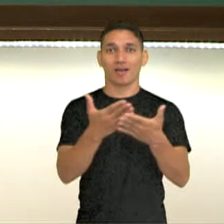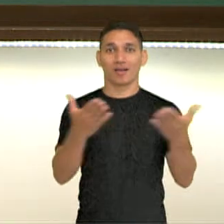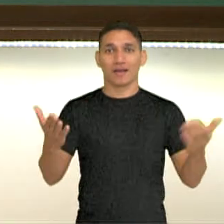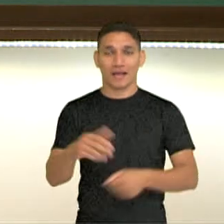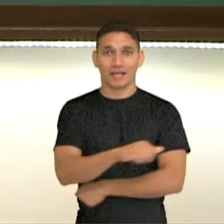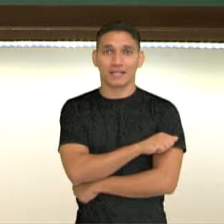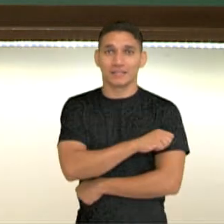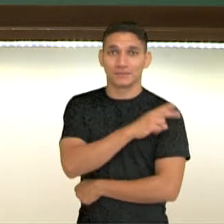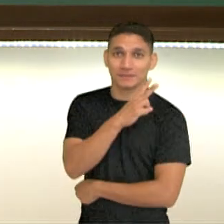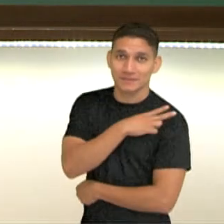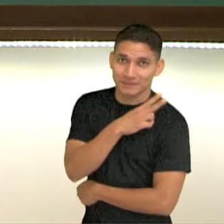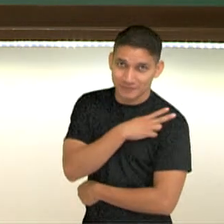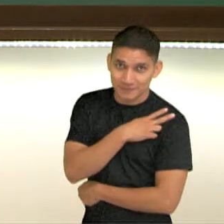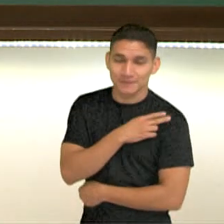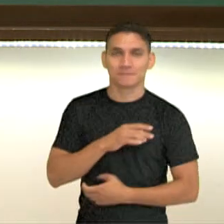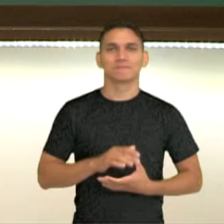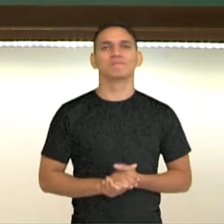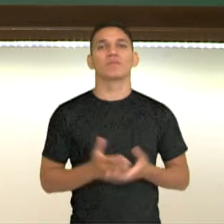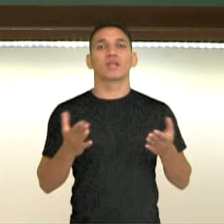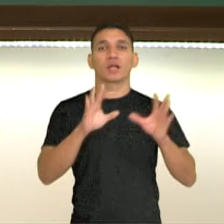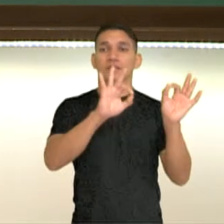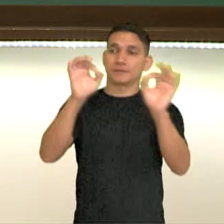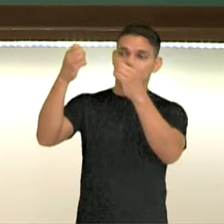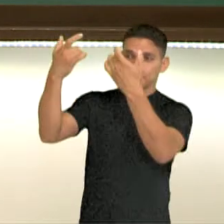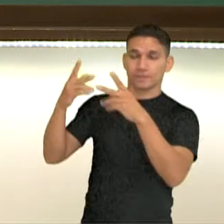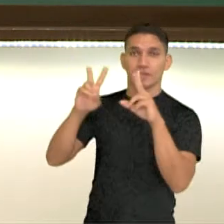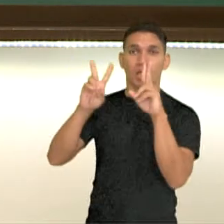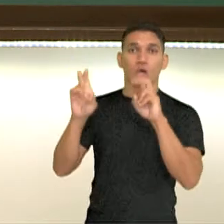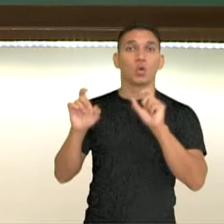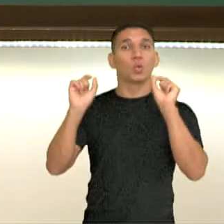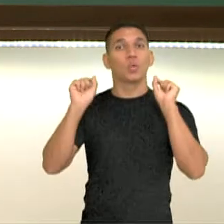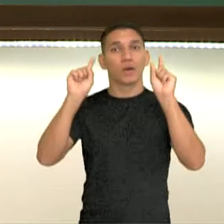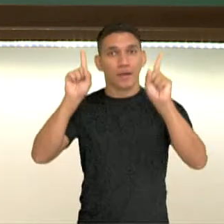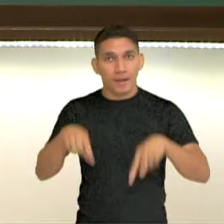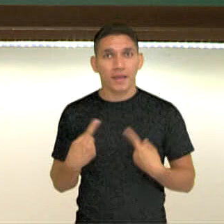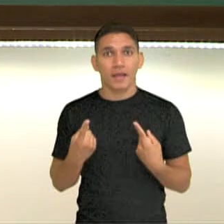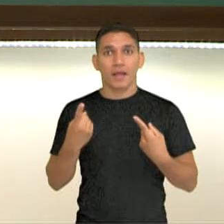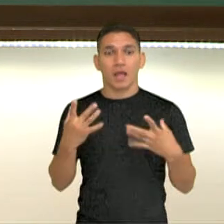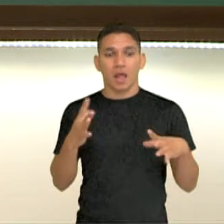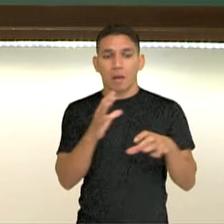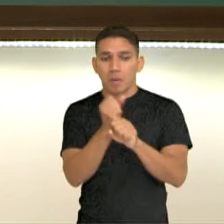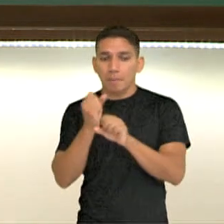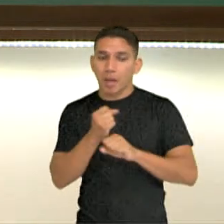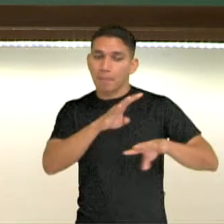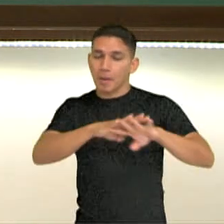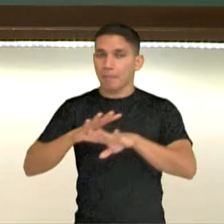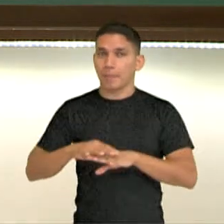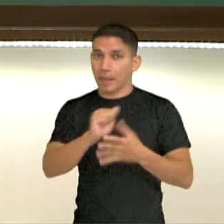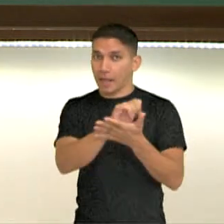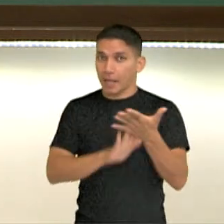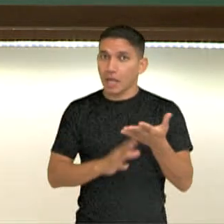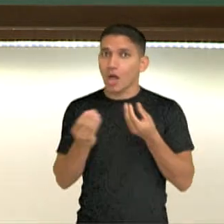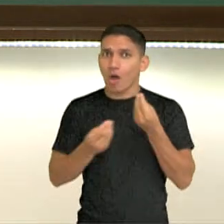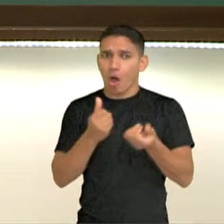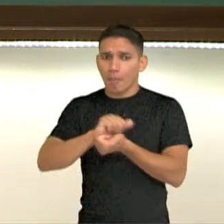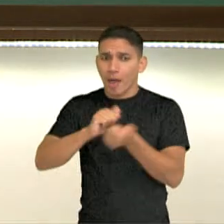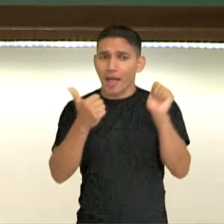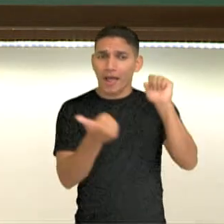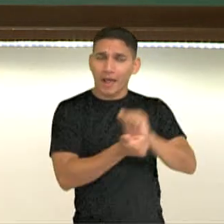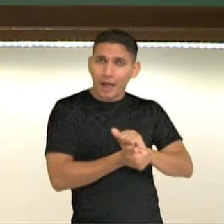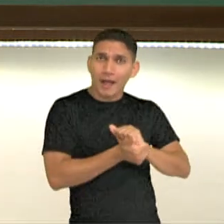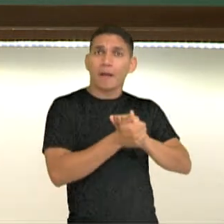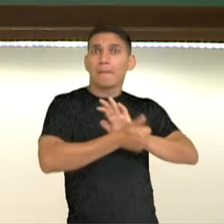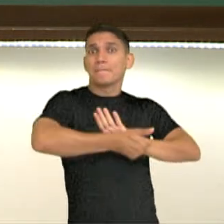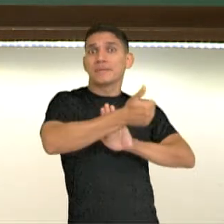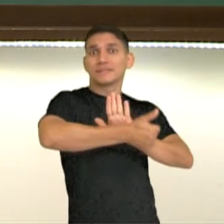Olá, estudantes da segunda série! Neste vídeo vamos falar sobre resolução de exercícios com redução de ângulos